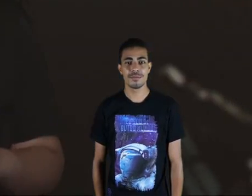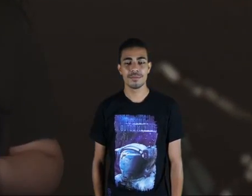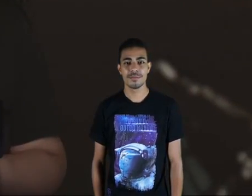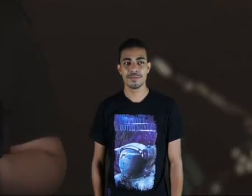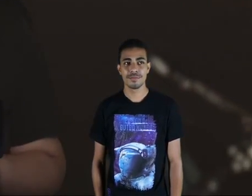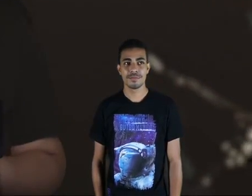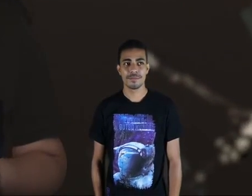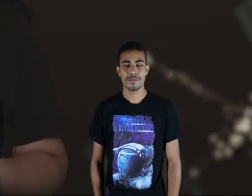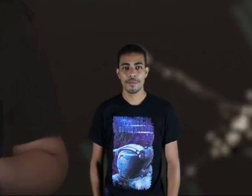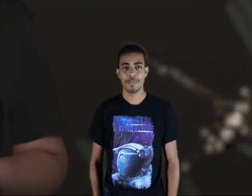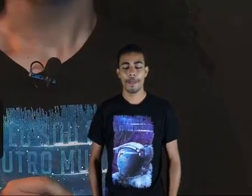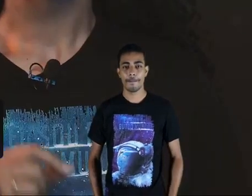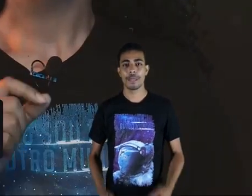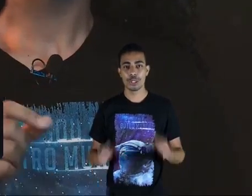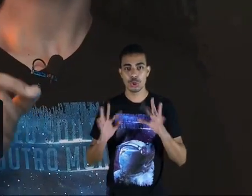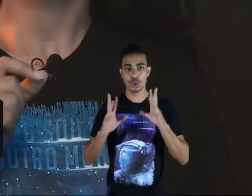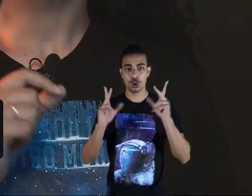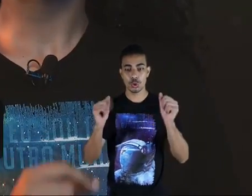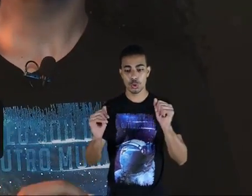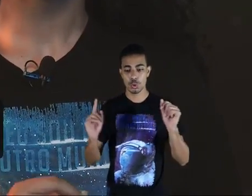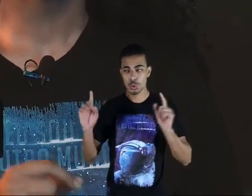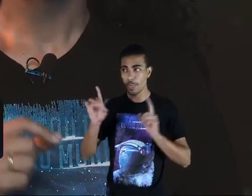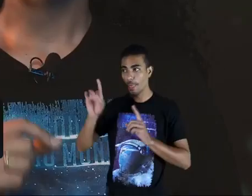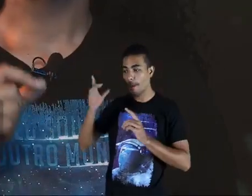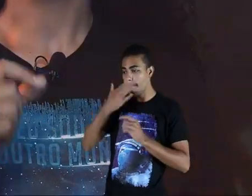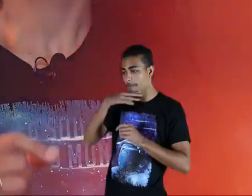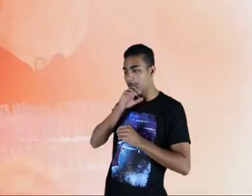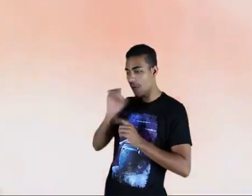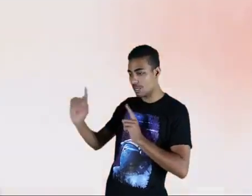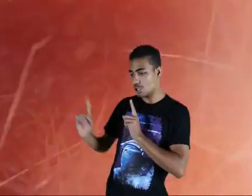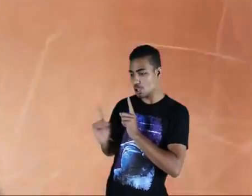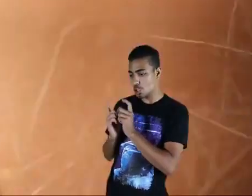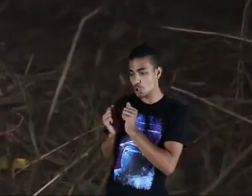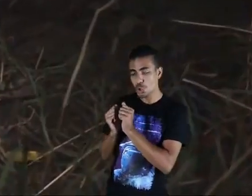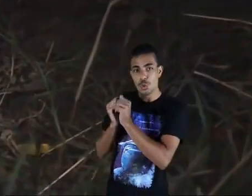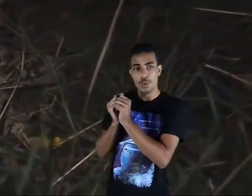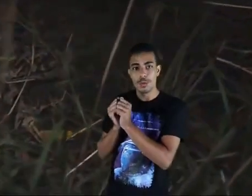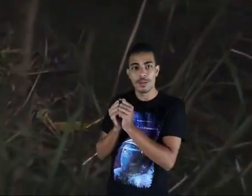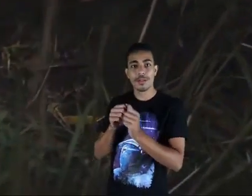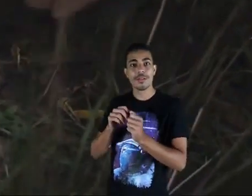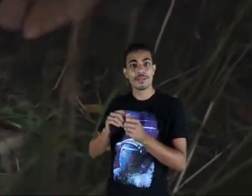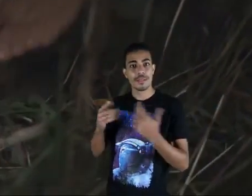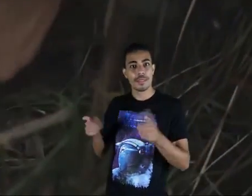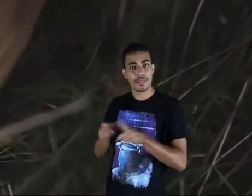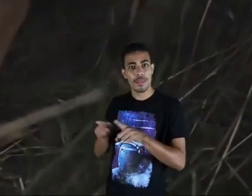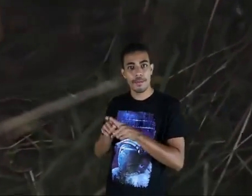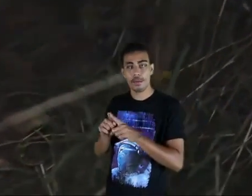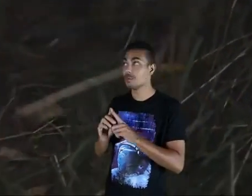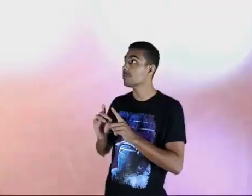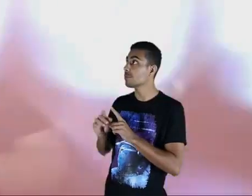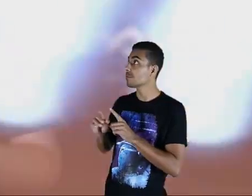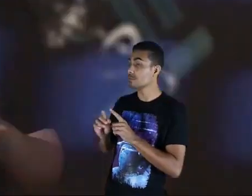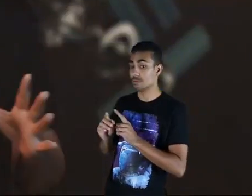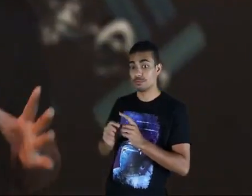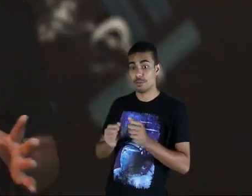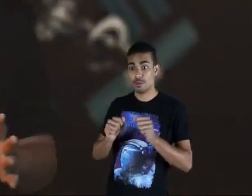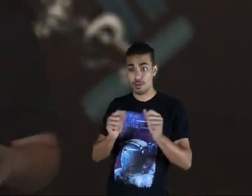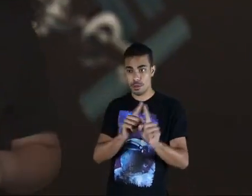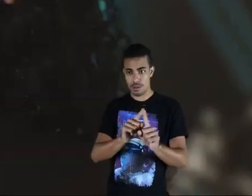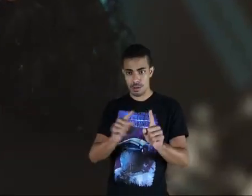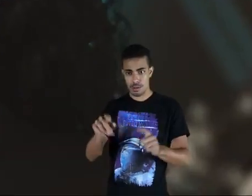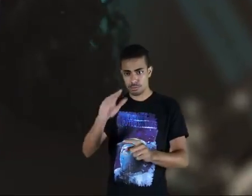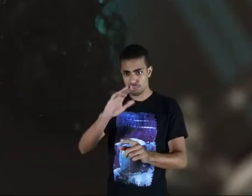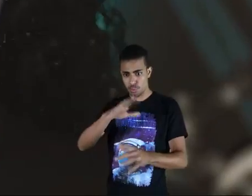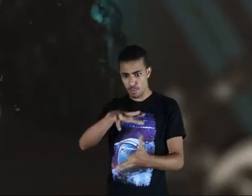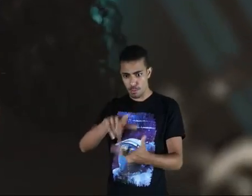Para que todos sejam um, Pai, como Tu estás em mim e eu em Ti, que eles também estejam em nós, para que o mundo